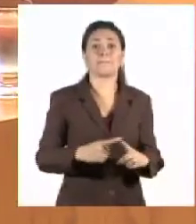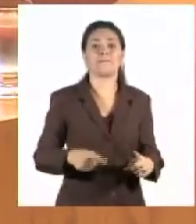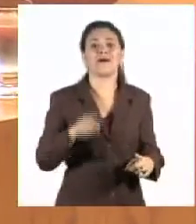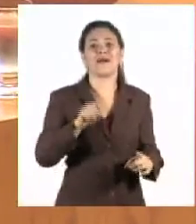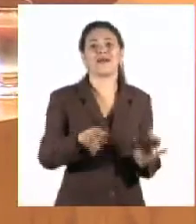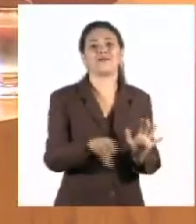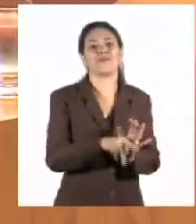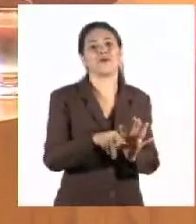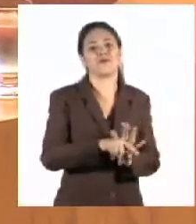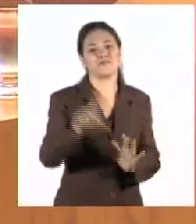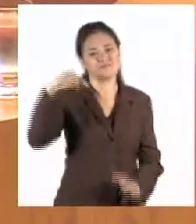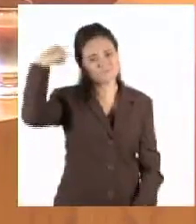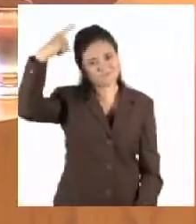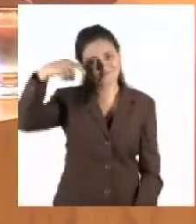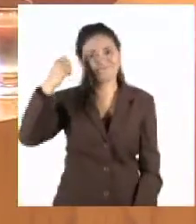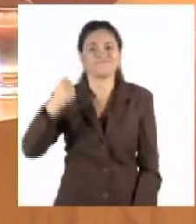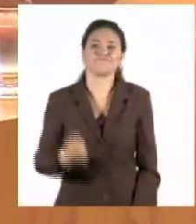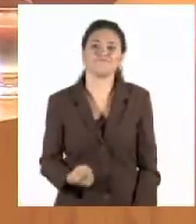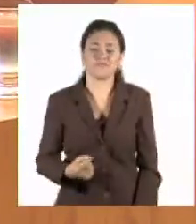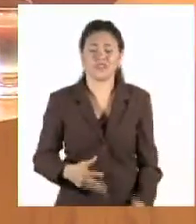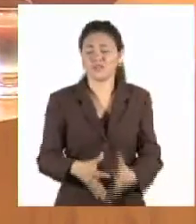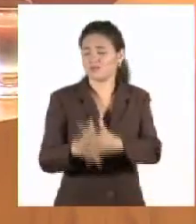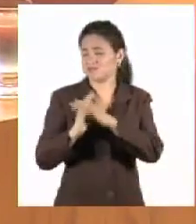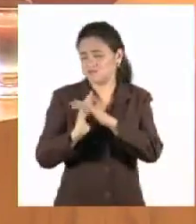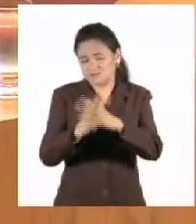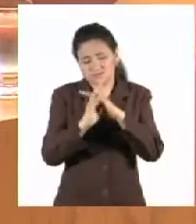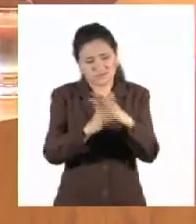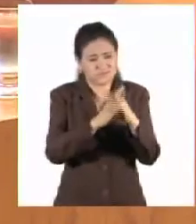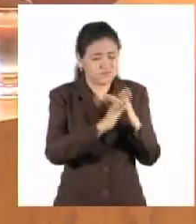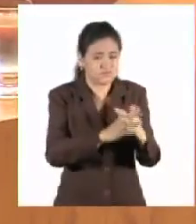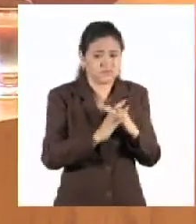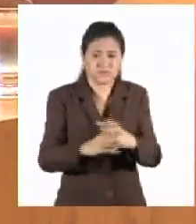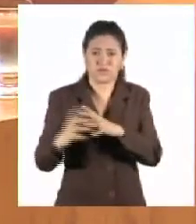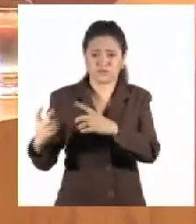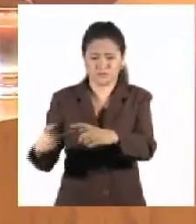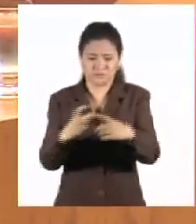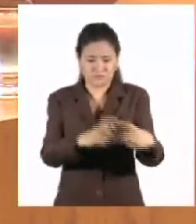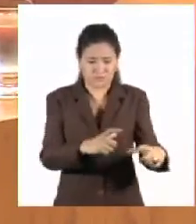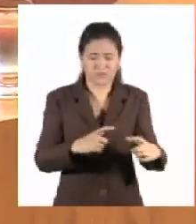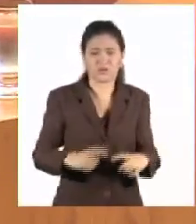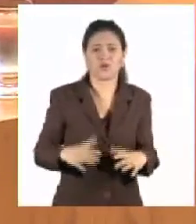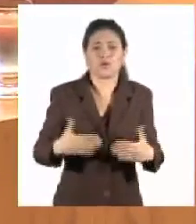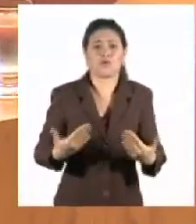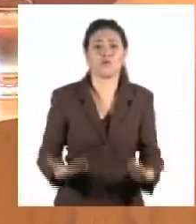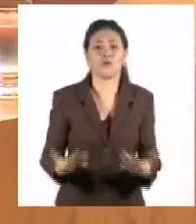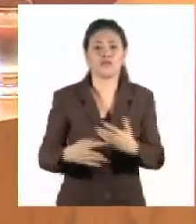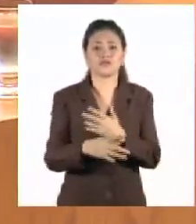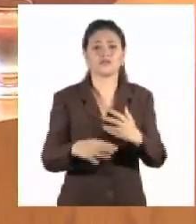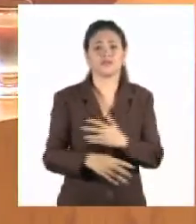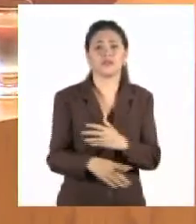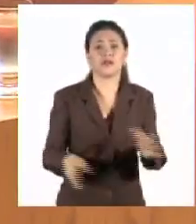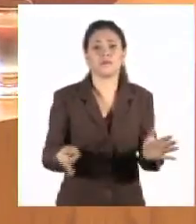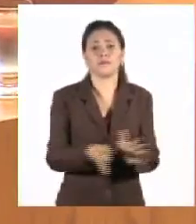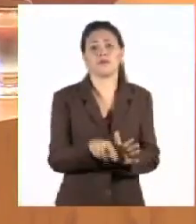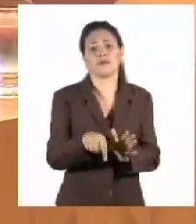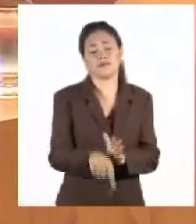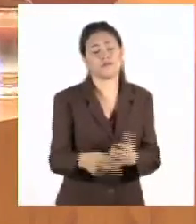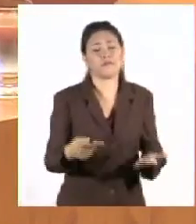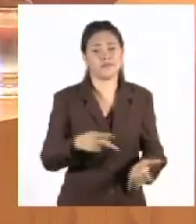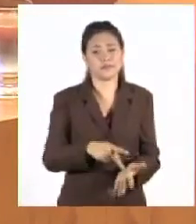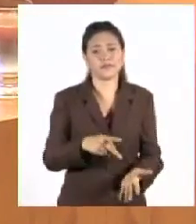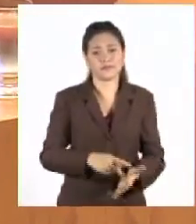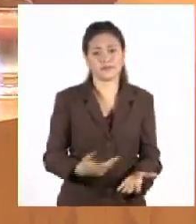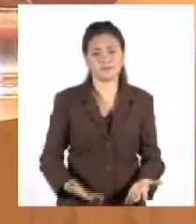Então, a população fica na incompreensão do que é realmente, de qual município realmente faz parte. Então, essa lei, ela